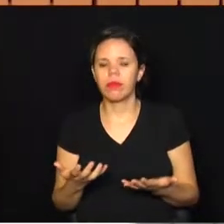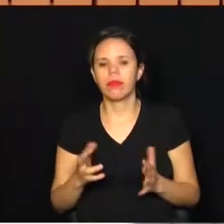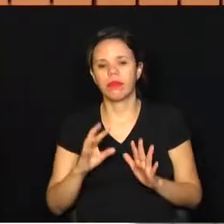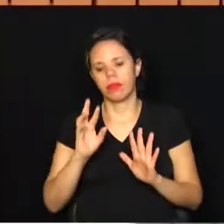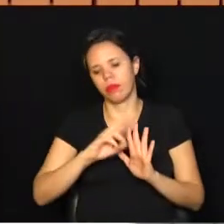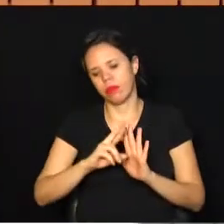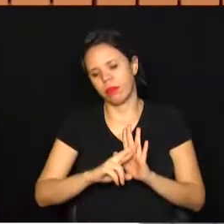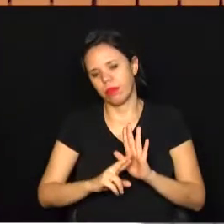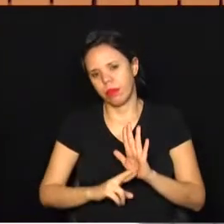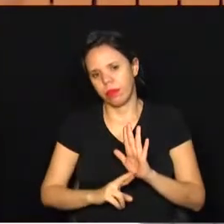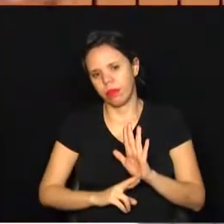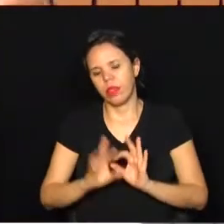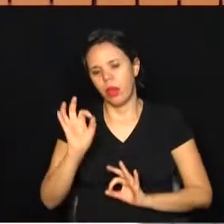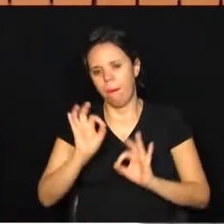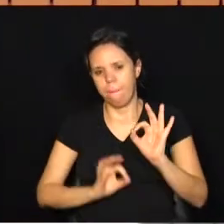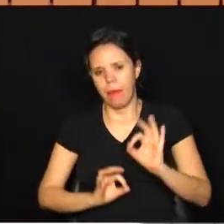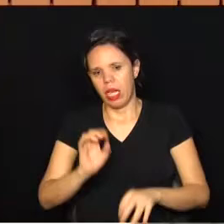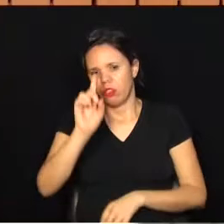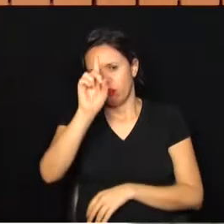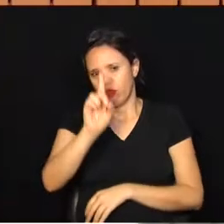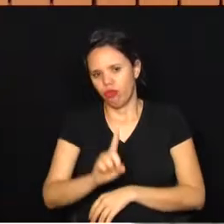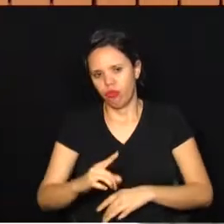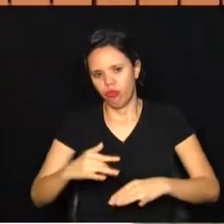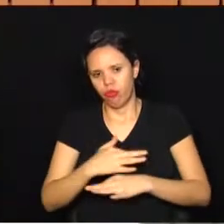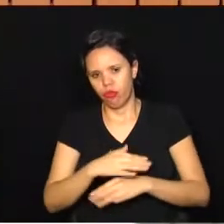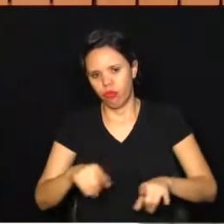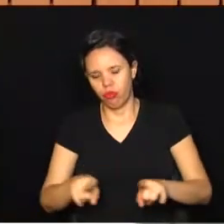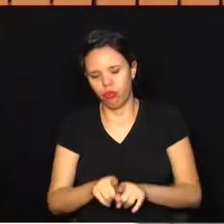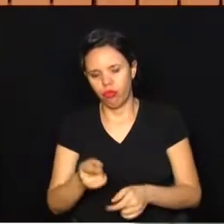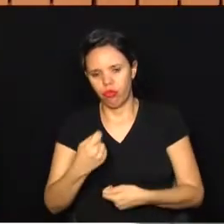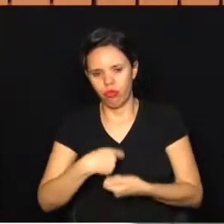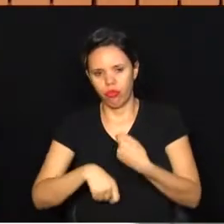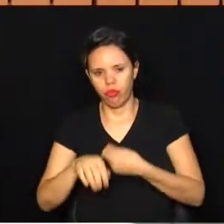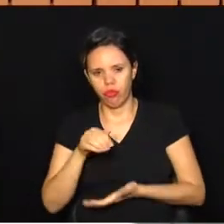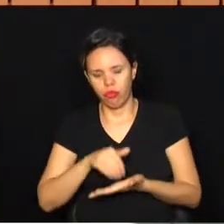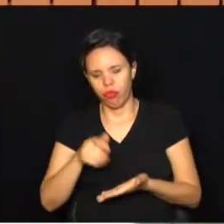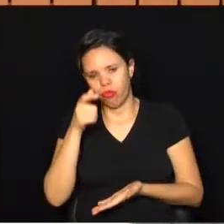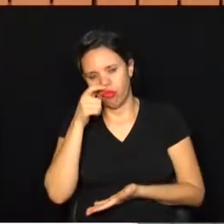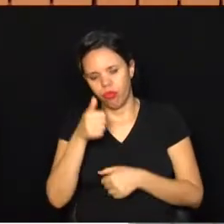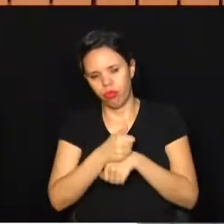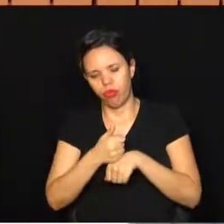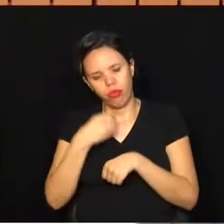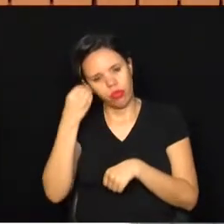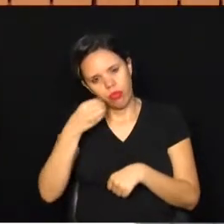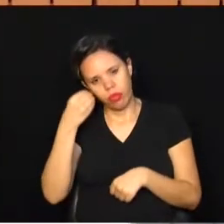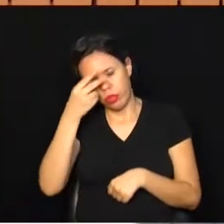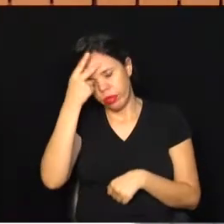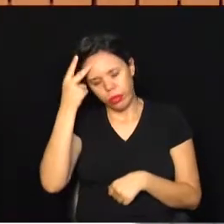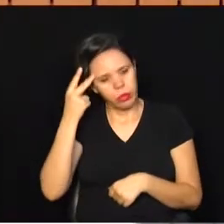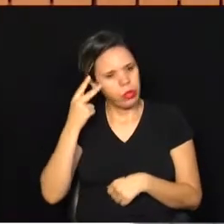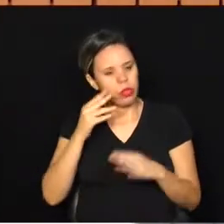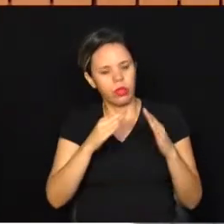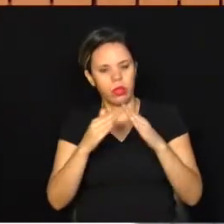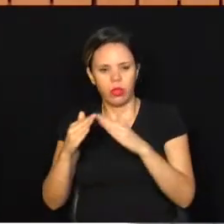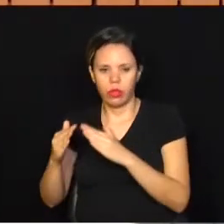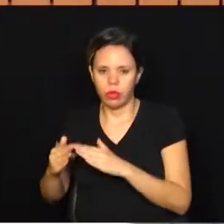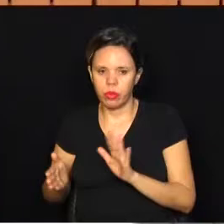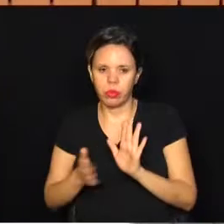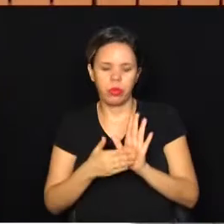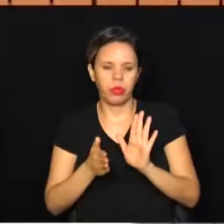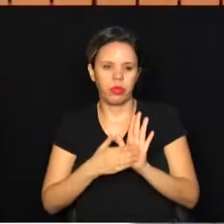plano diretor, ouvindo, não é, as secretarias, ouvindo especialistas, ouvindo a comunidade, que propor